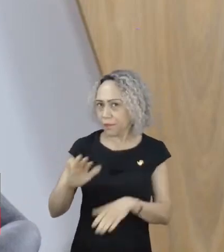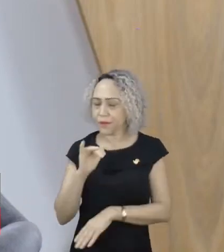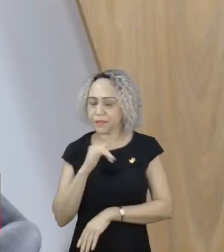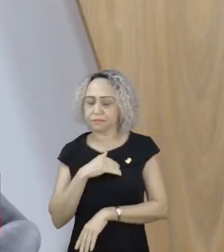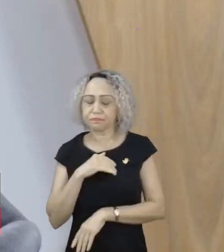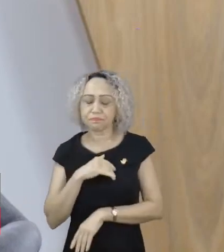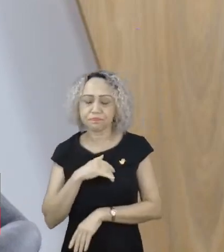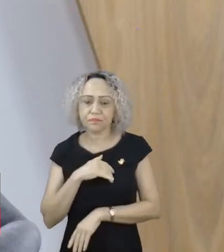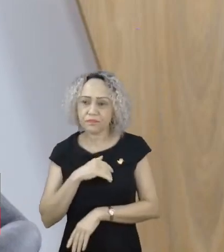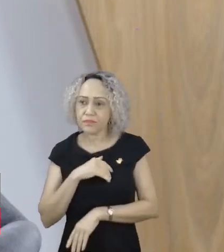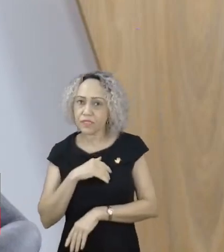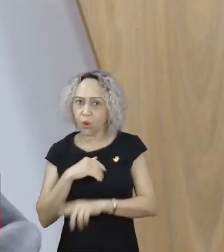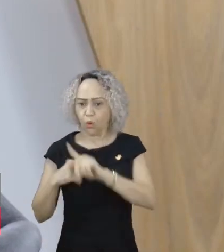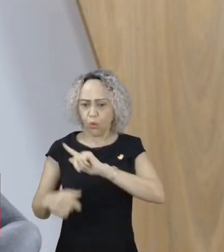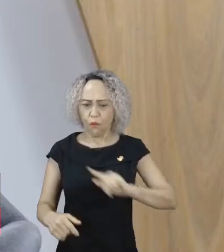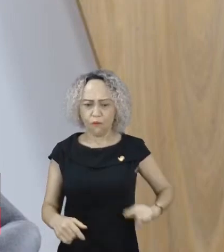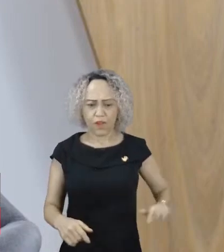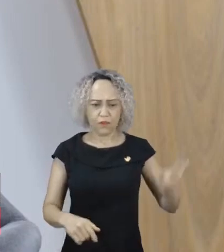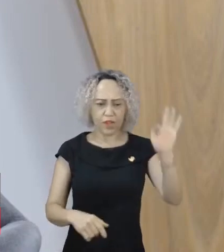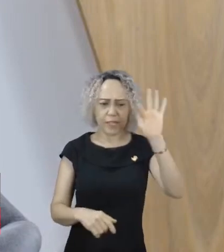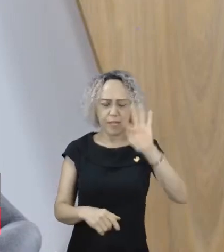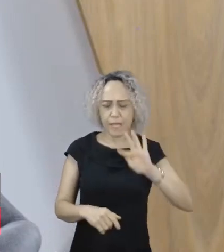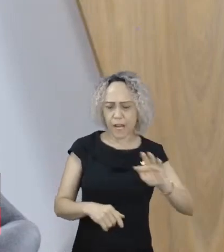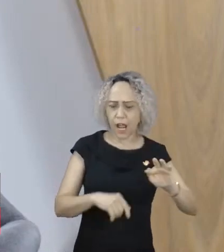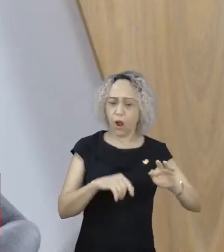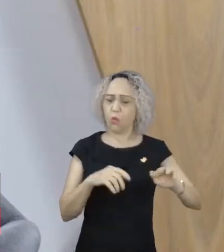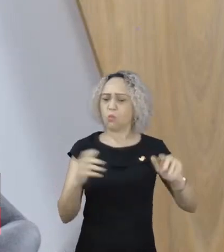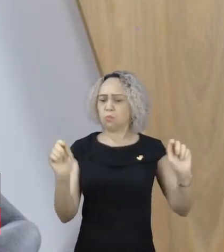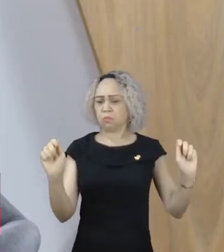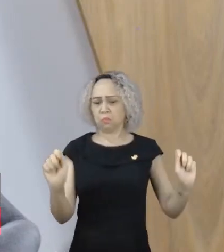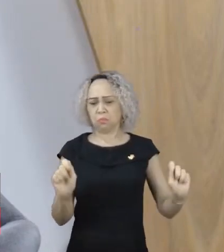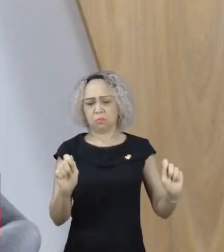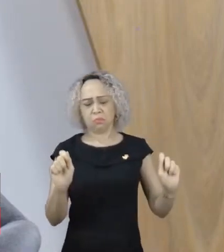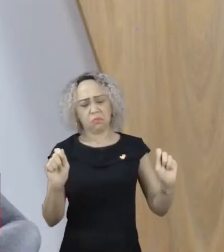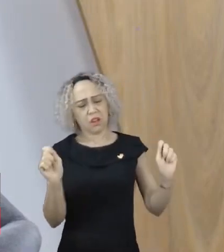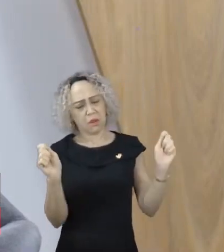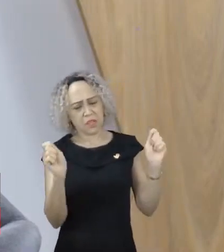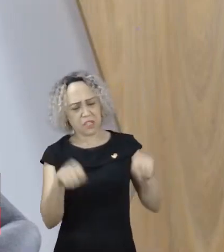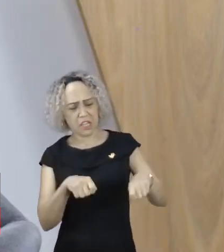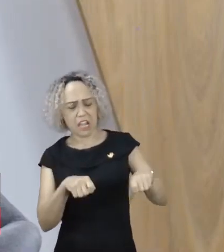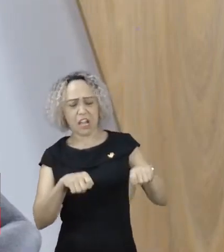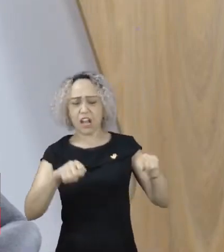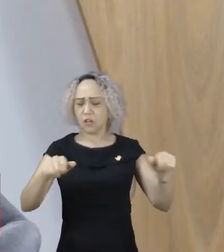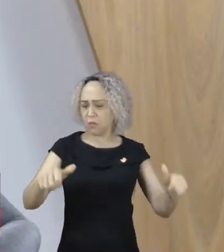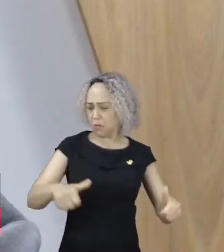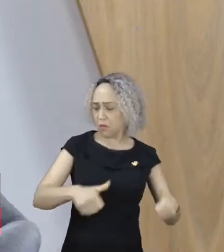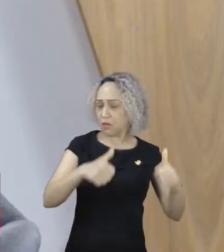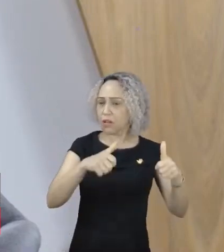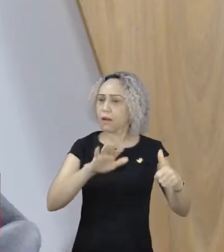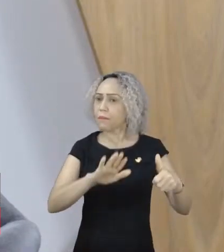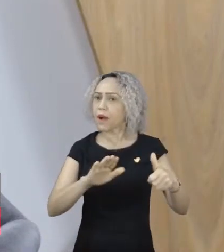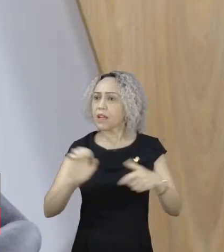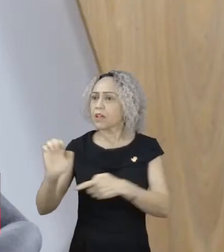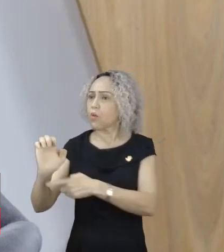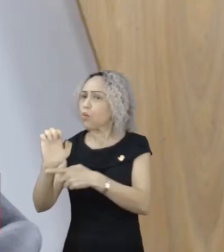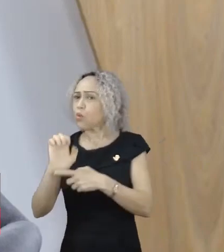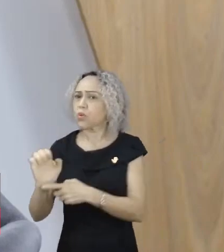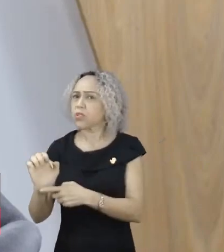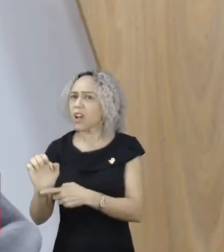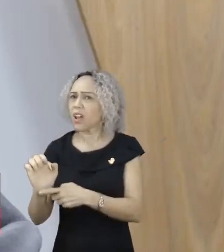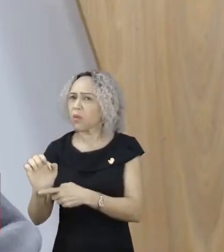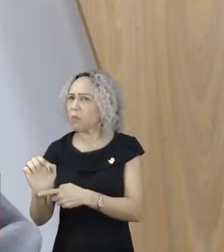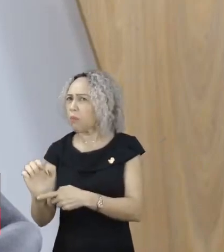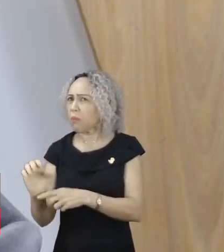os estados e municípios não estiverem também. Porque a maior parte das políticas, normalmente saúde, educação, segurança, são feitas nos municípios